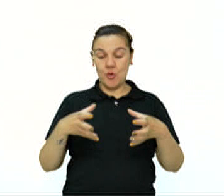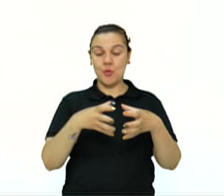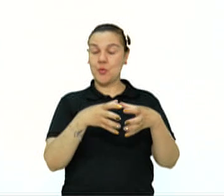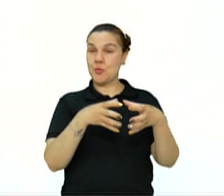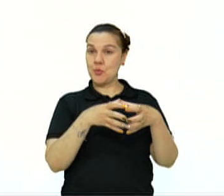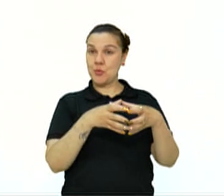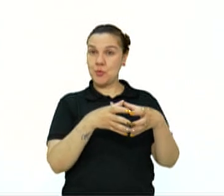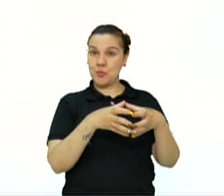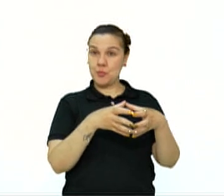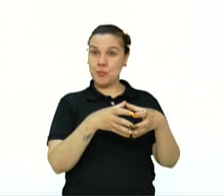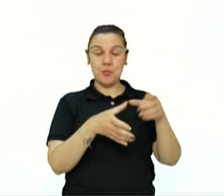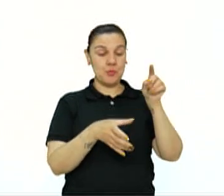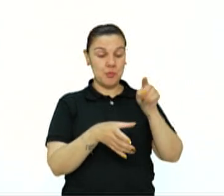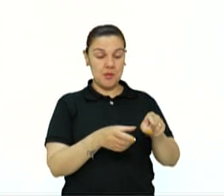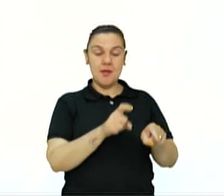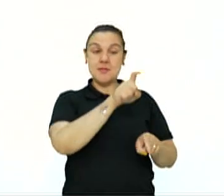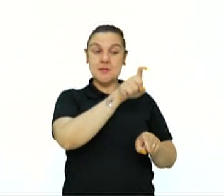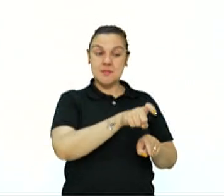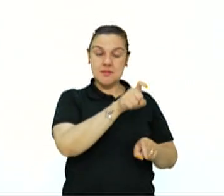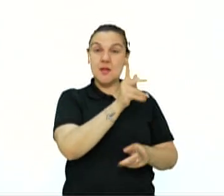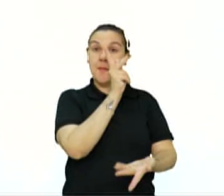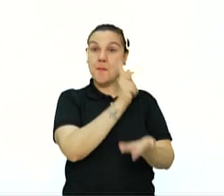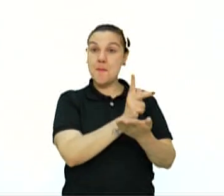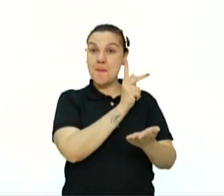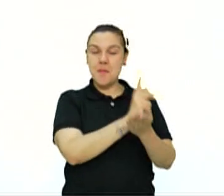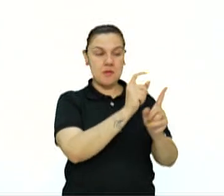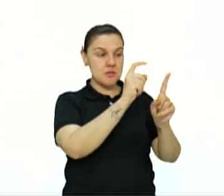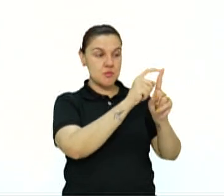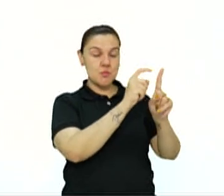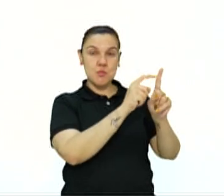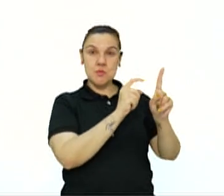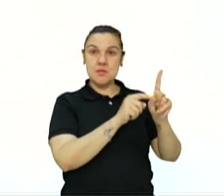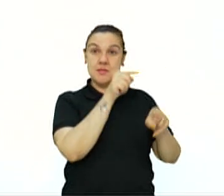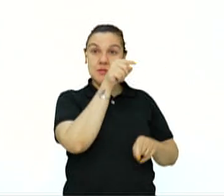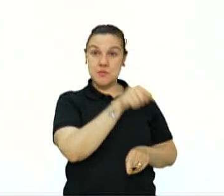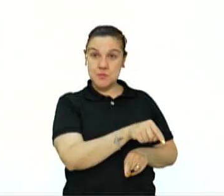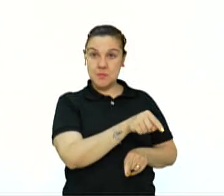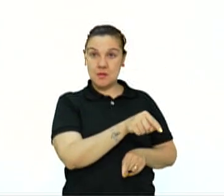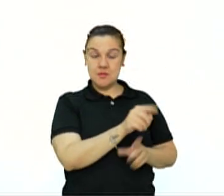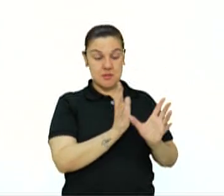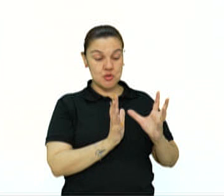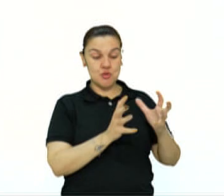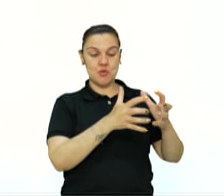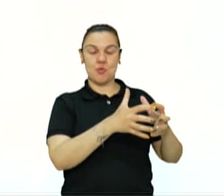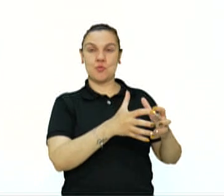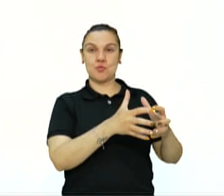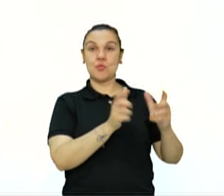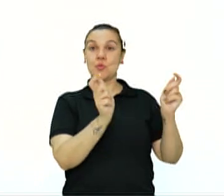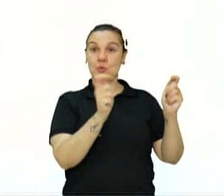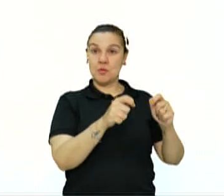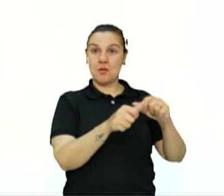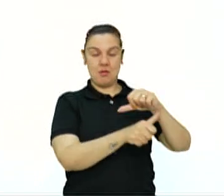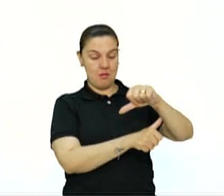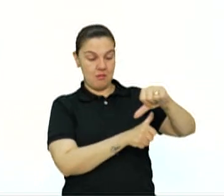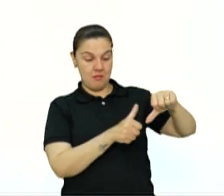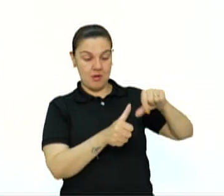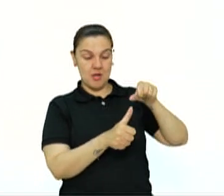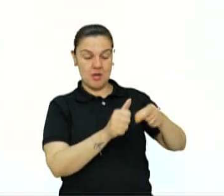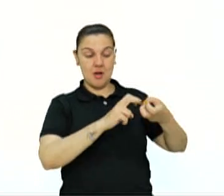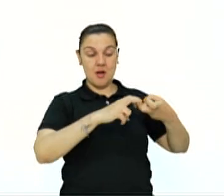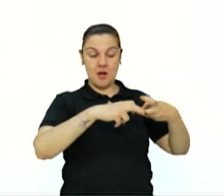de indivíduos de uma mesma espécie, sendo esse conjunto capazes